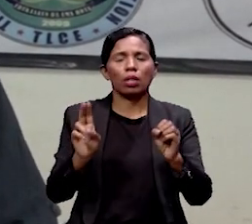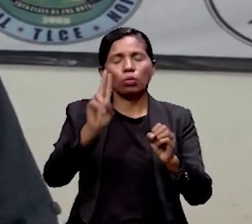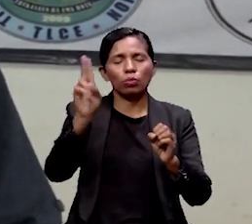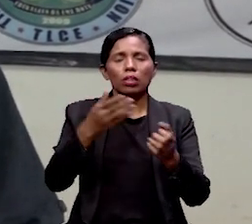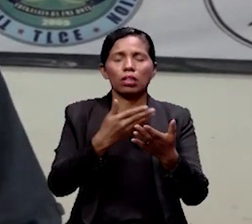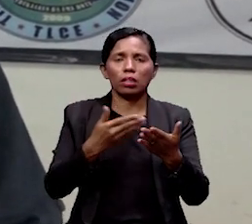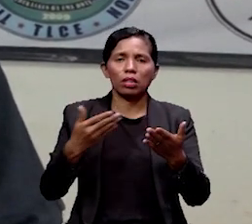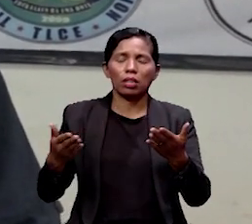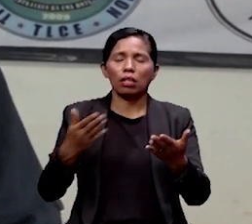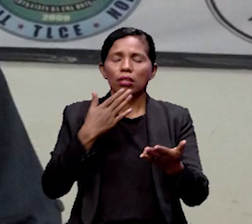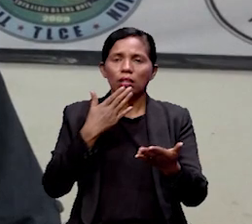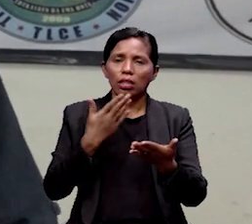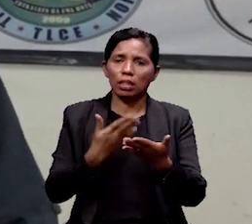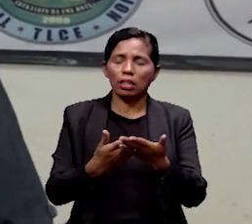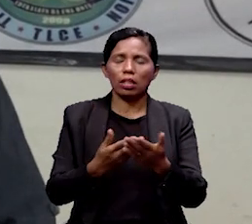paciente possível.